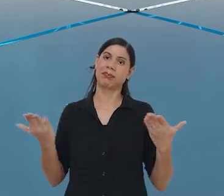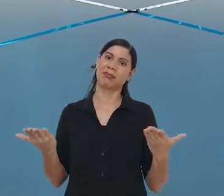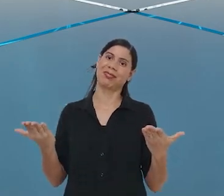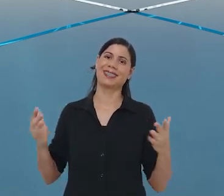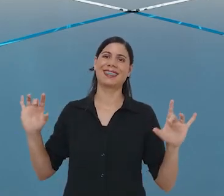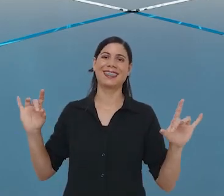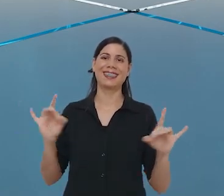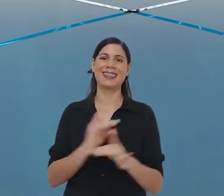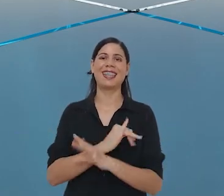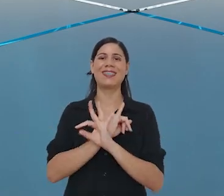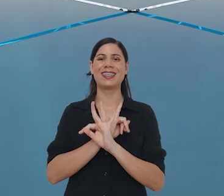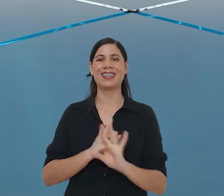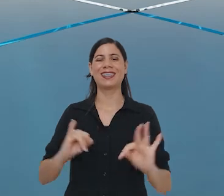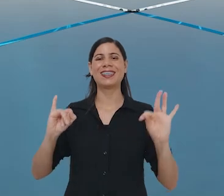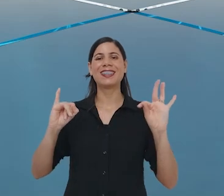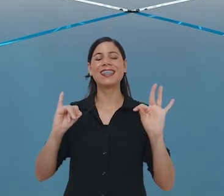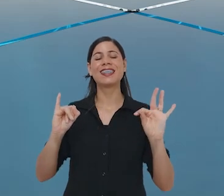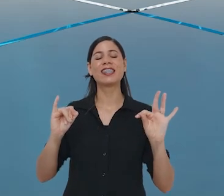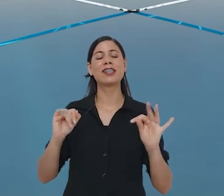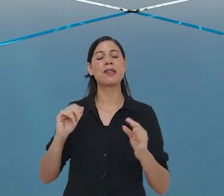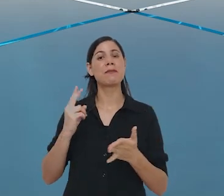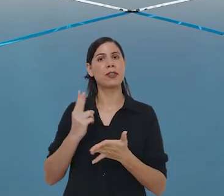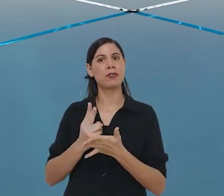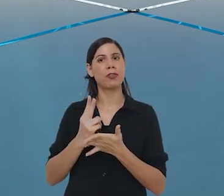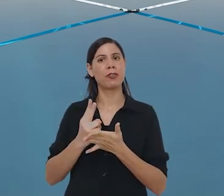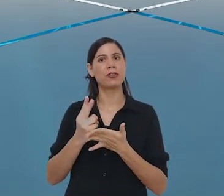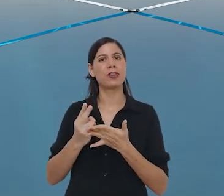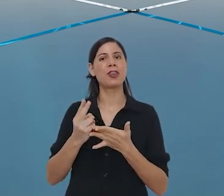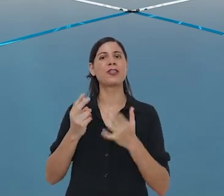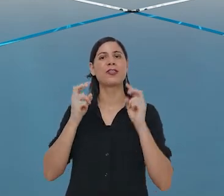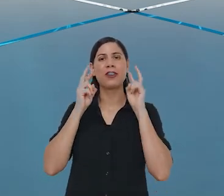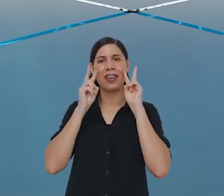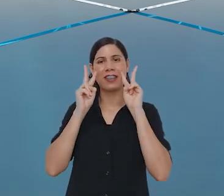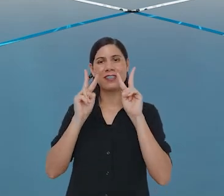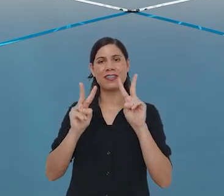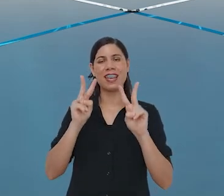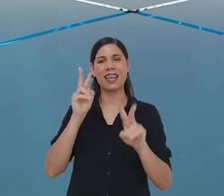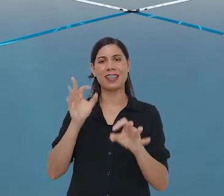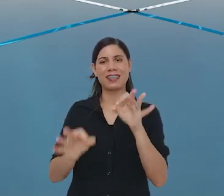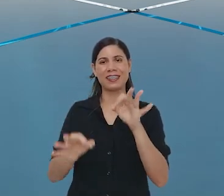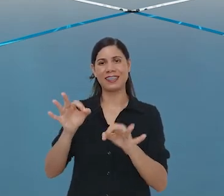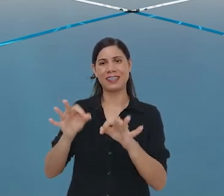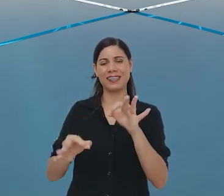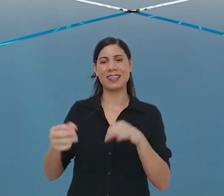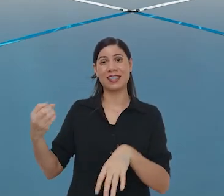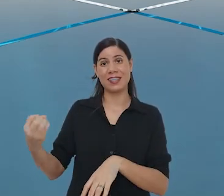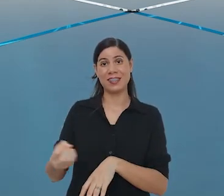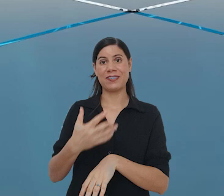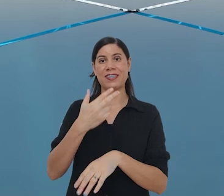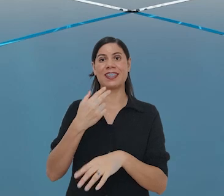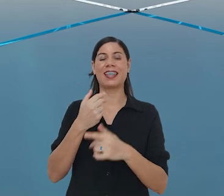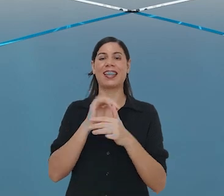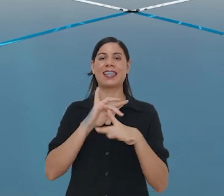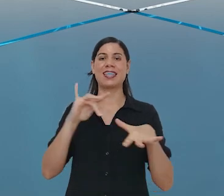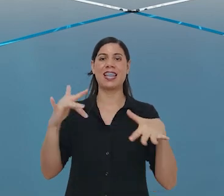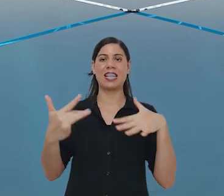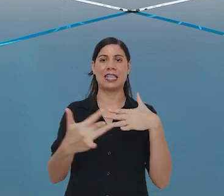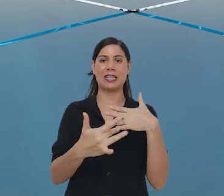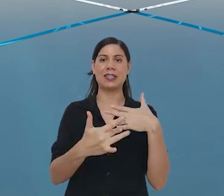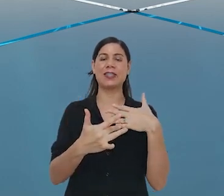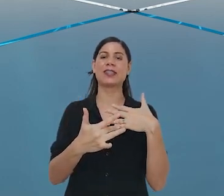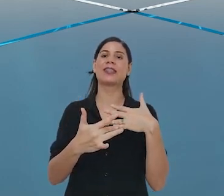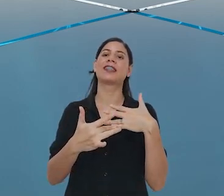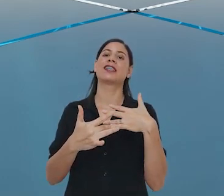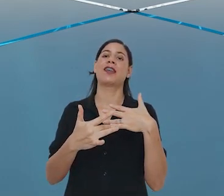É isso, termina agora esta edição. Mas continue de olho nas novidades da Justiça Federal nas redes sociais. Inscreva-se